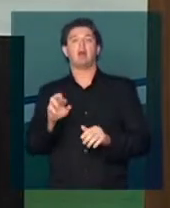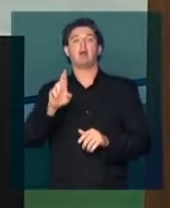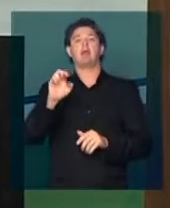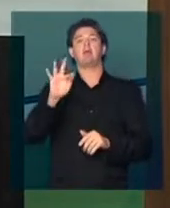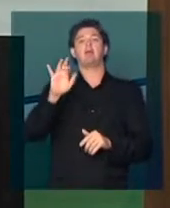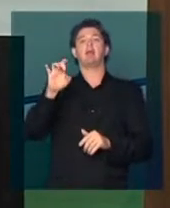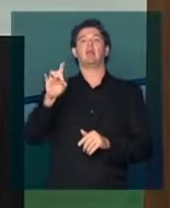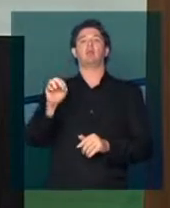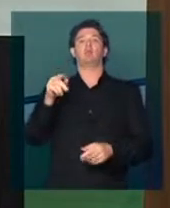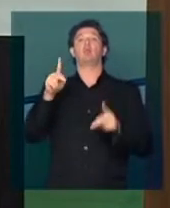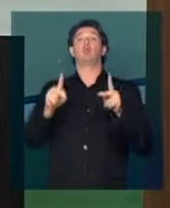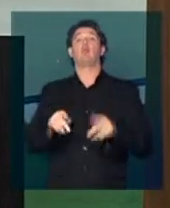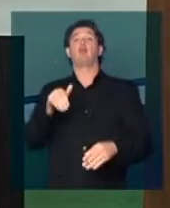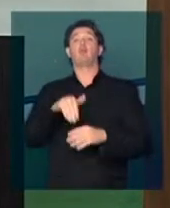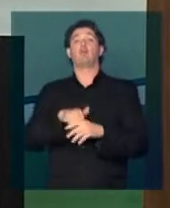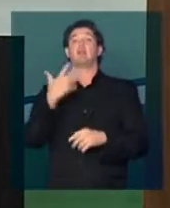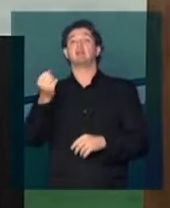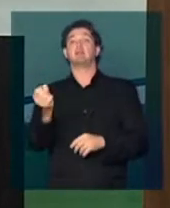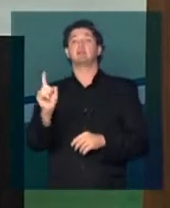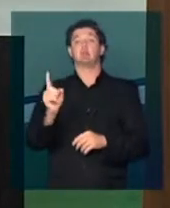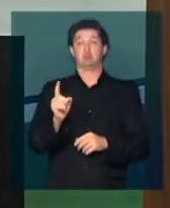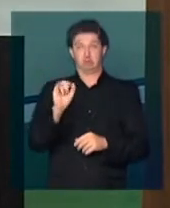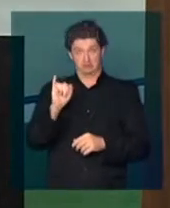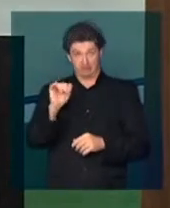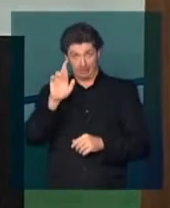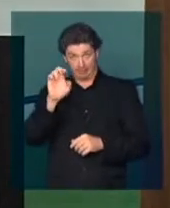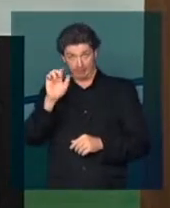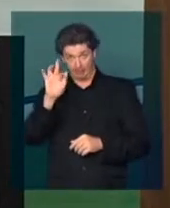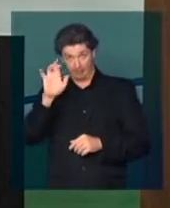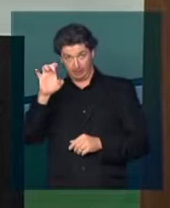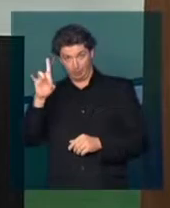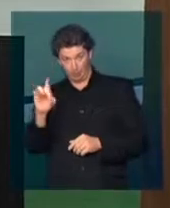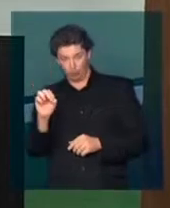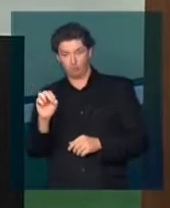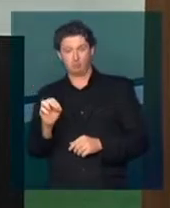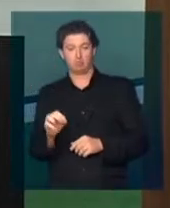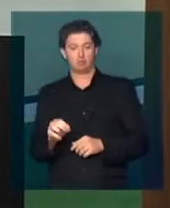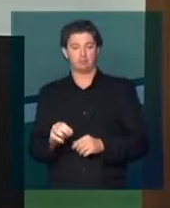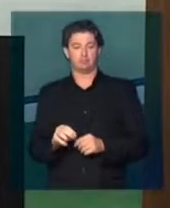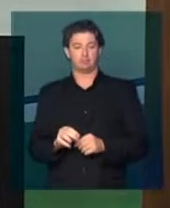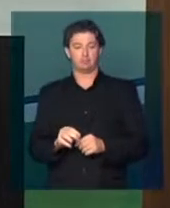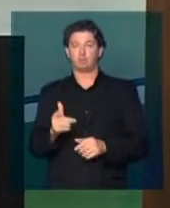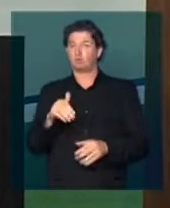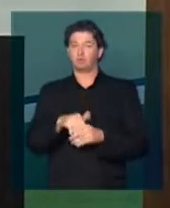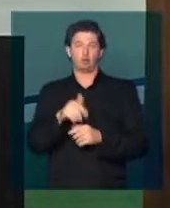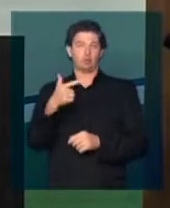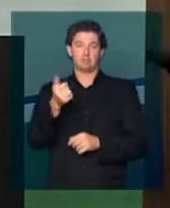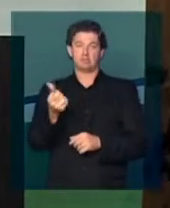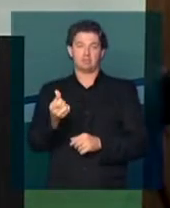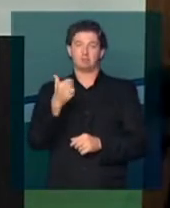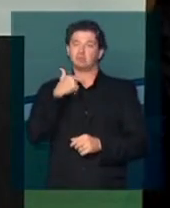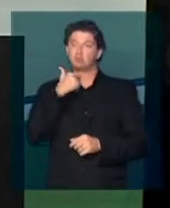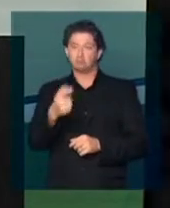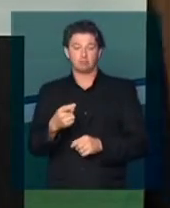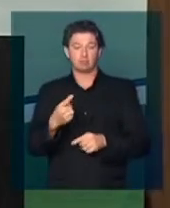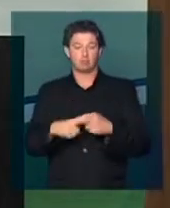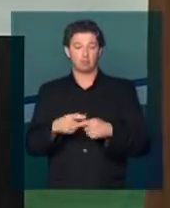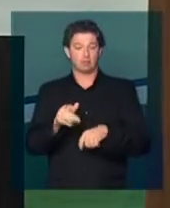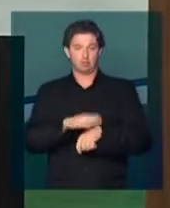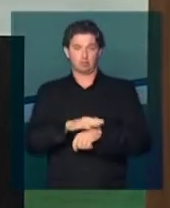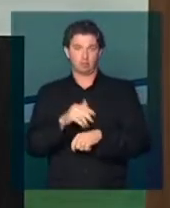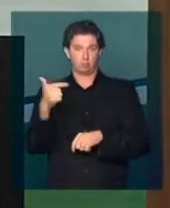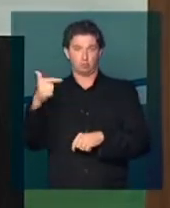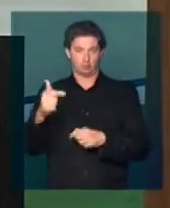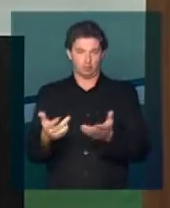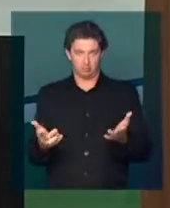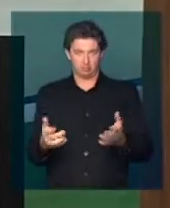referendo popular. Se for submetido a um referendo popular, não valerá para as eleições de 2016, porque não haverá tempo de fazer